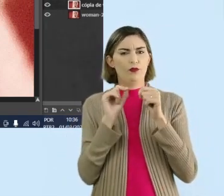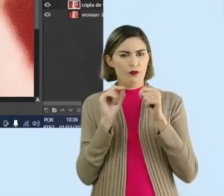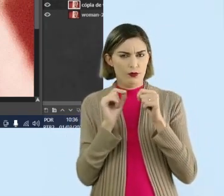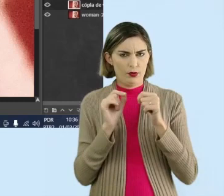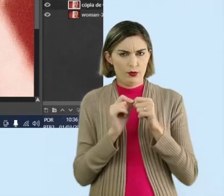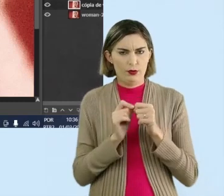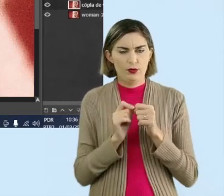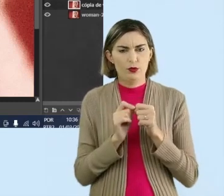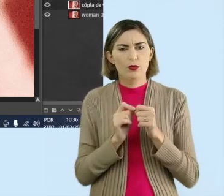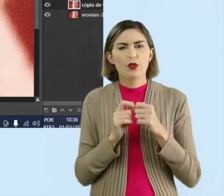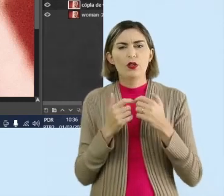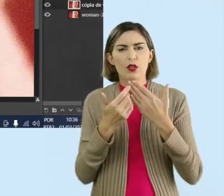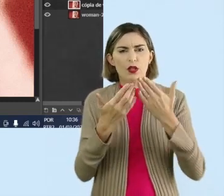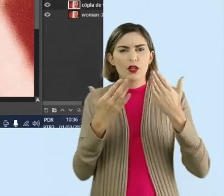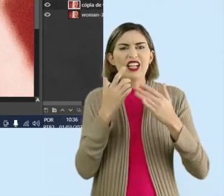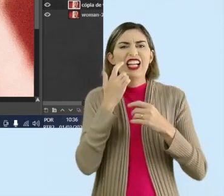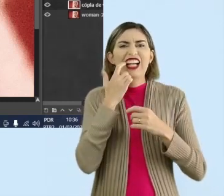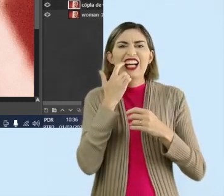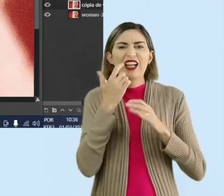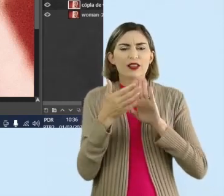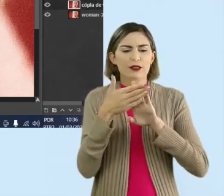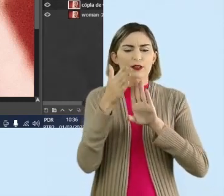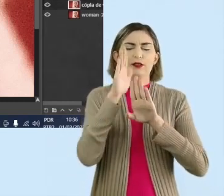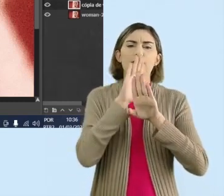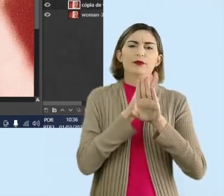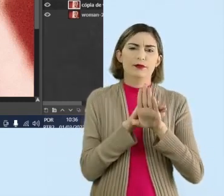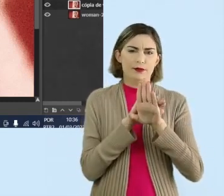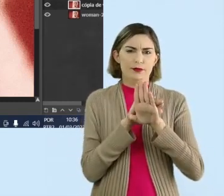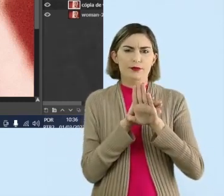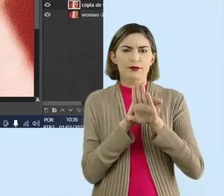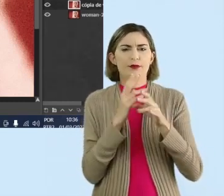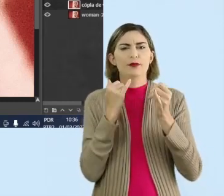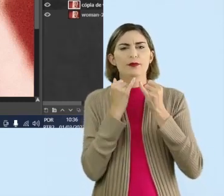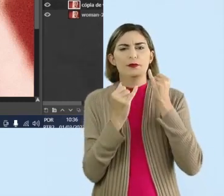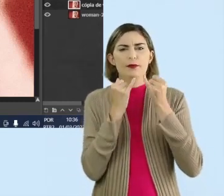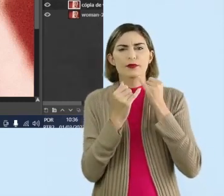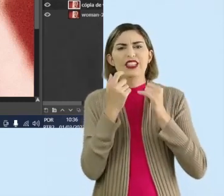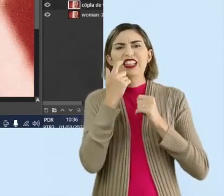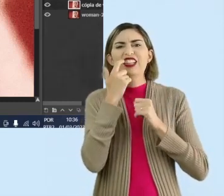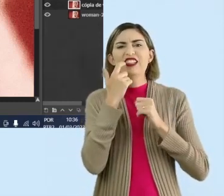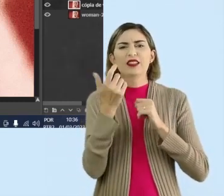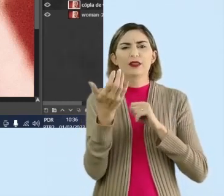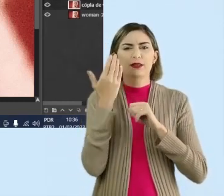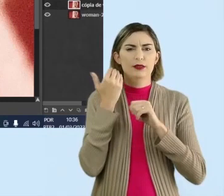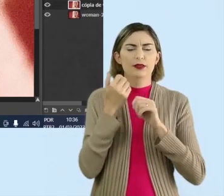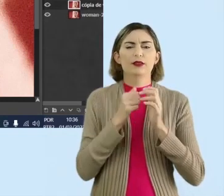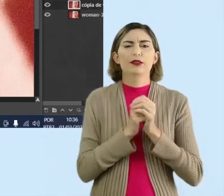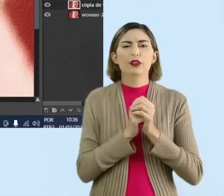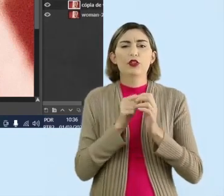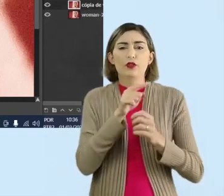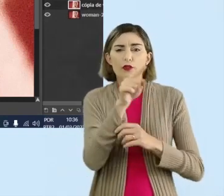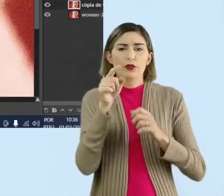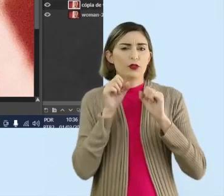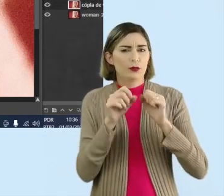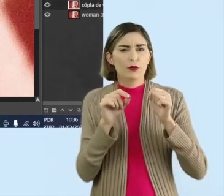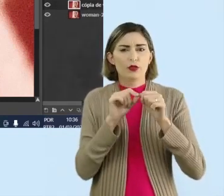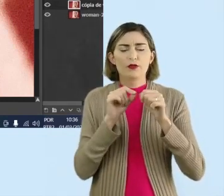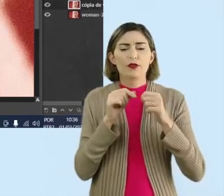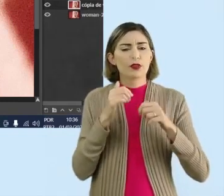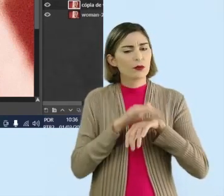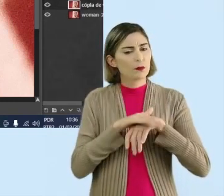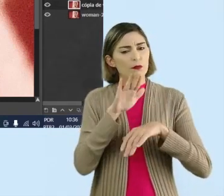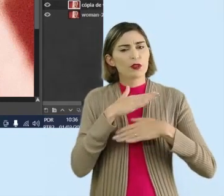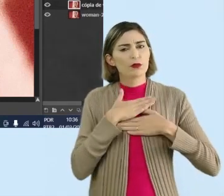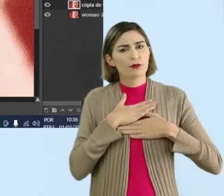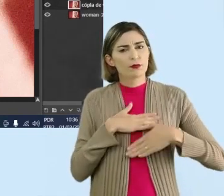aquele dentinho lá atrás, parei esse dente aqui também. E você pode fazer isso com mais calma, né? Eu estou fazendo aqui